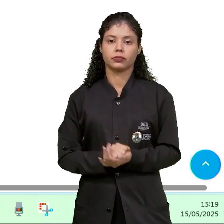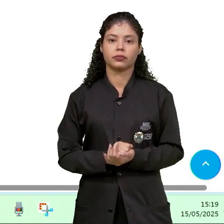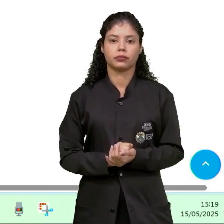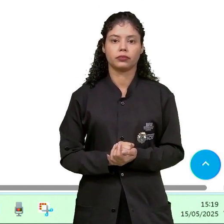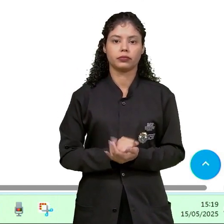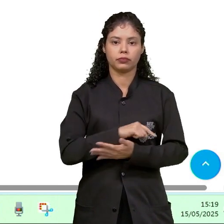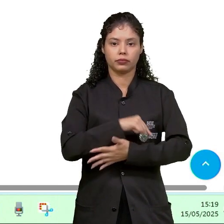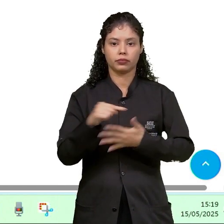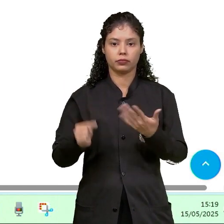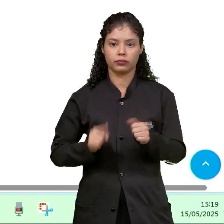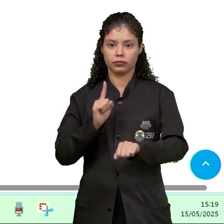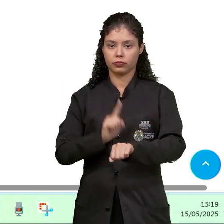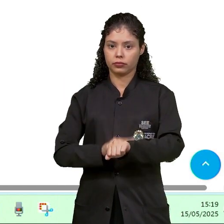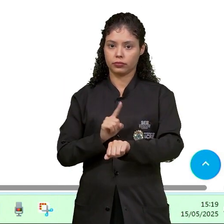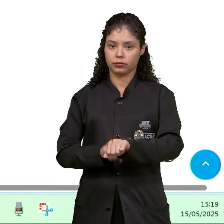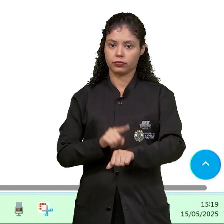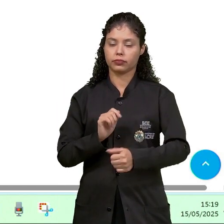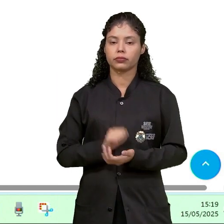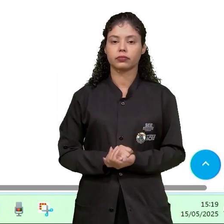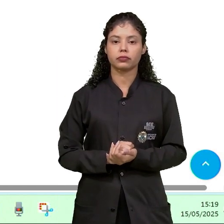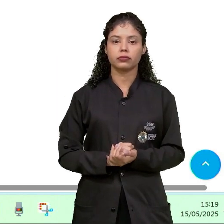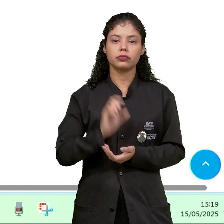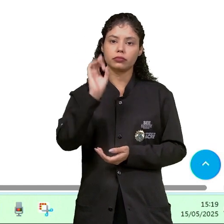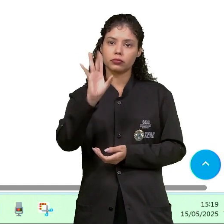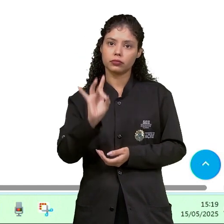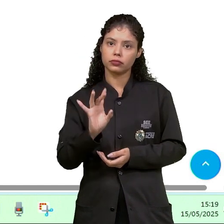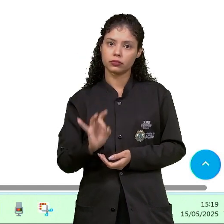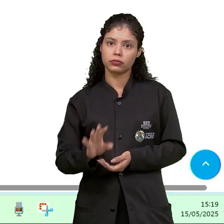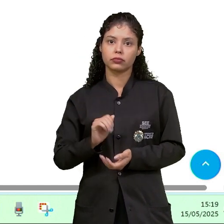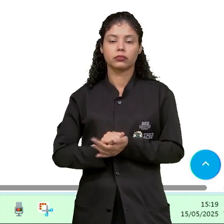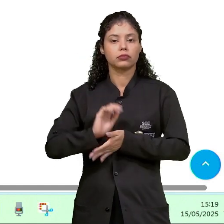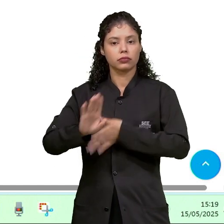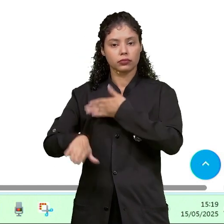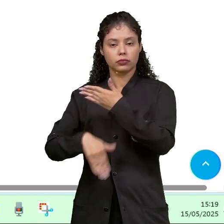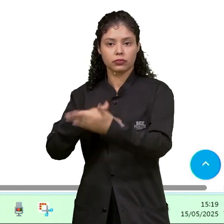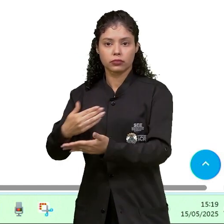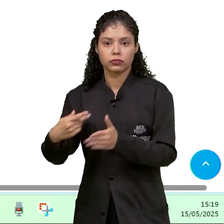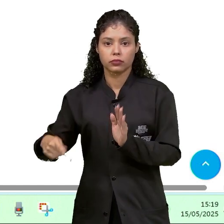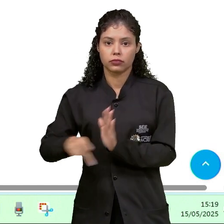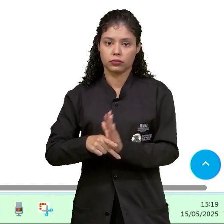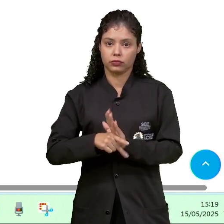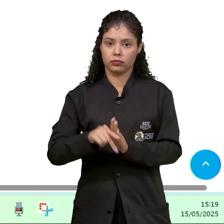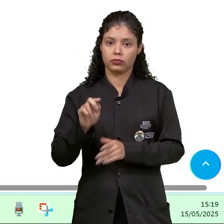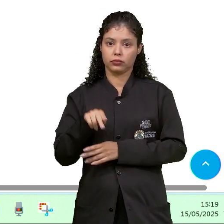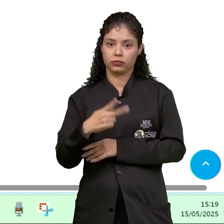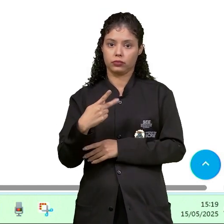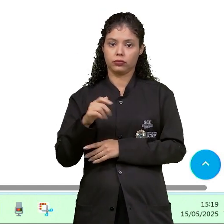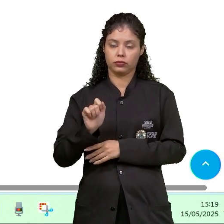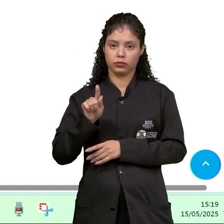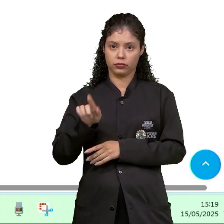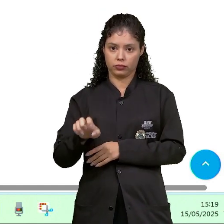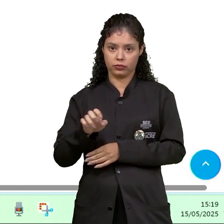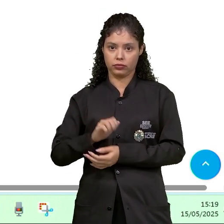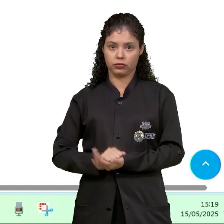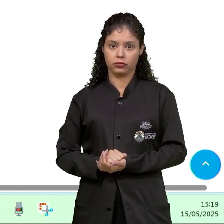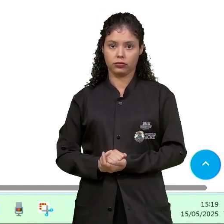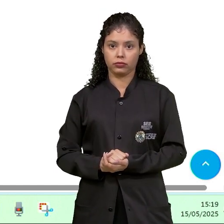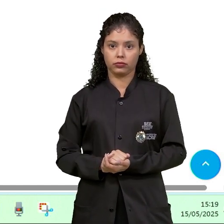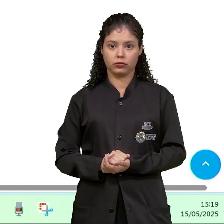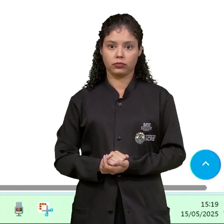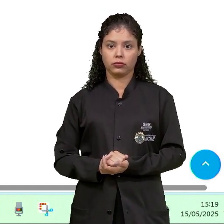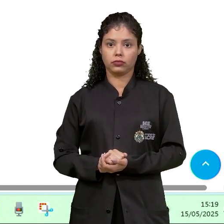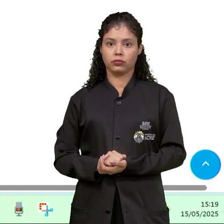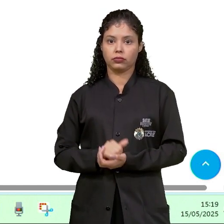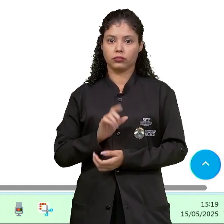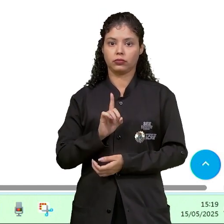os tempos médios de cada processo está passando dentro da unidade PGE DSTI. Então aqui eu